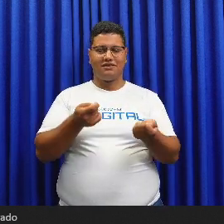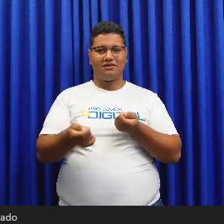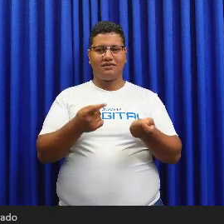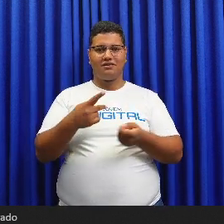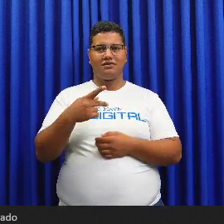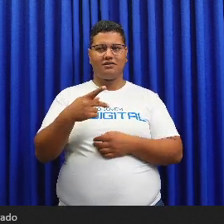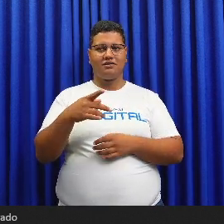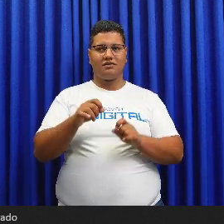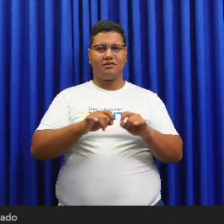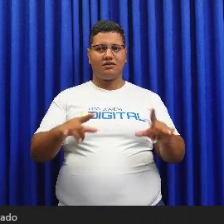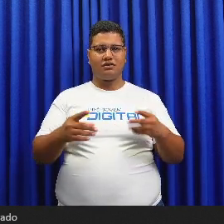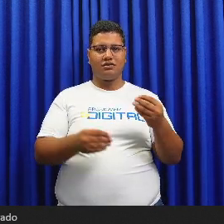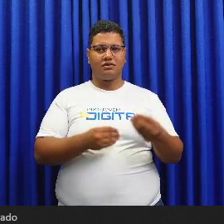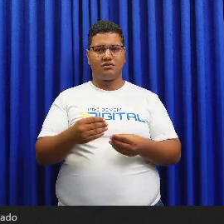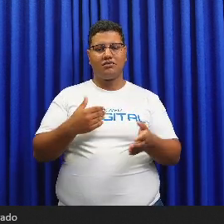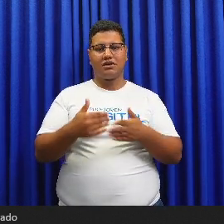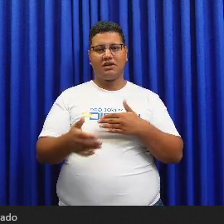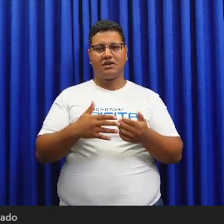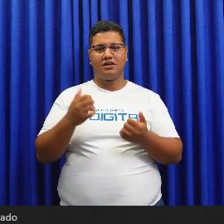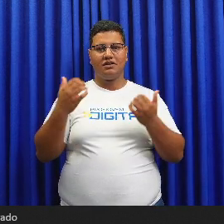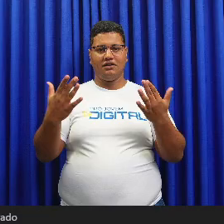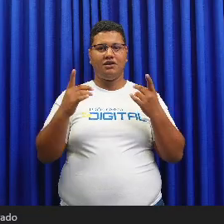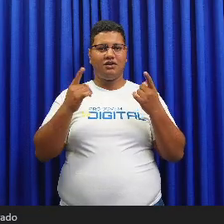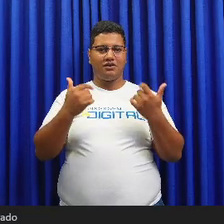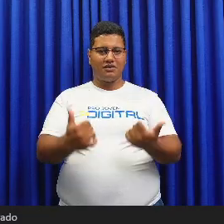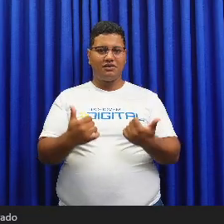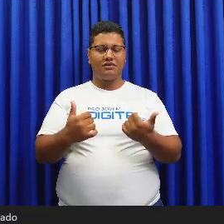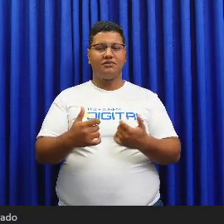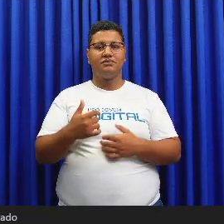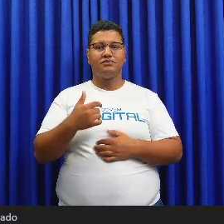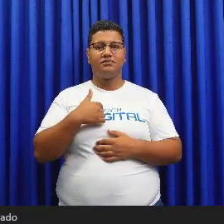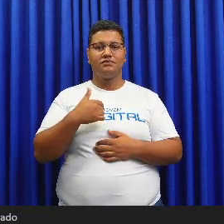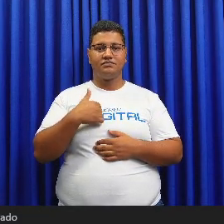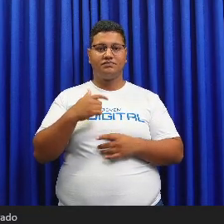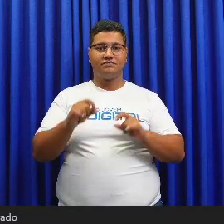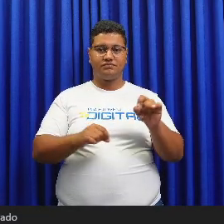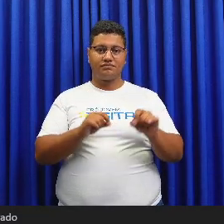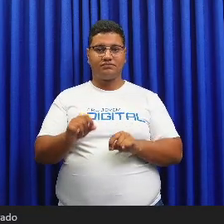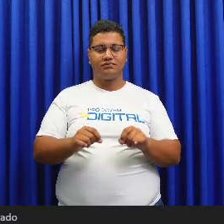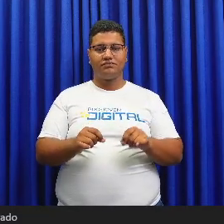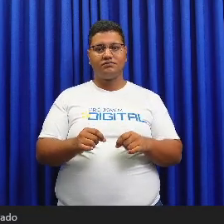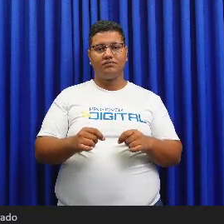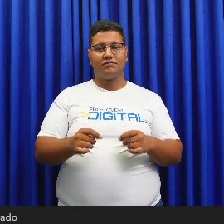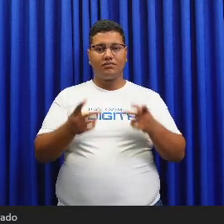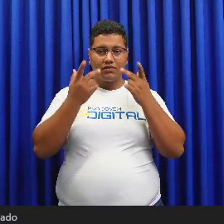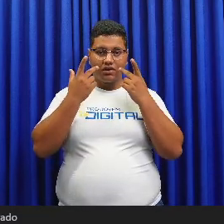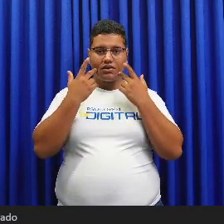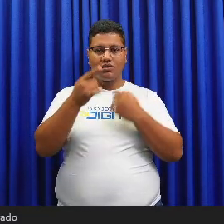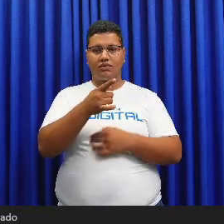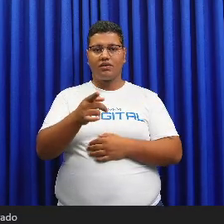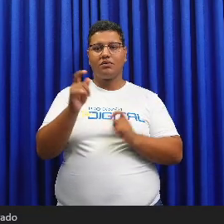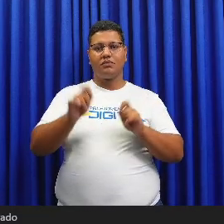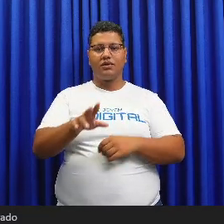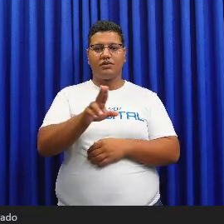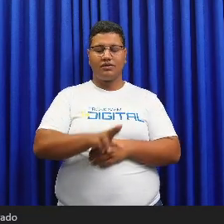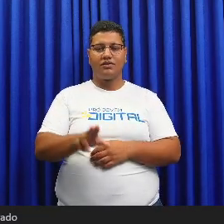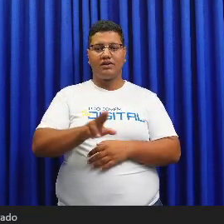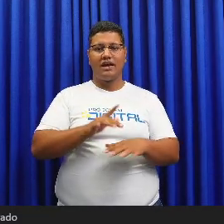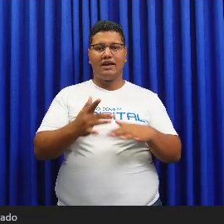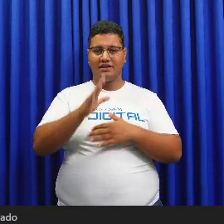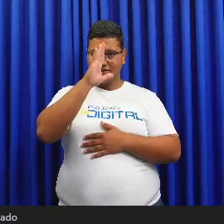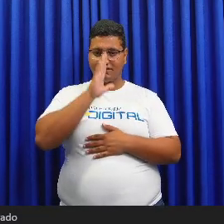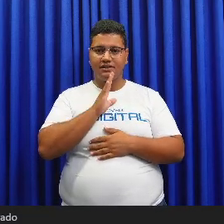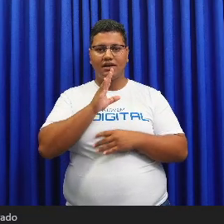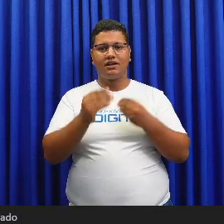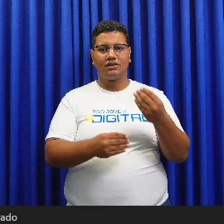da página que se vire para tirar isso do ar, beleza? O que eu quis te mostrar aqui basicamente é que você pode usar essa ferramenta aqui